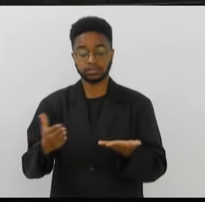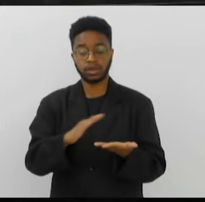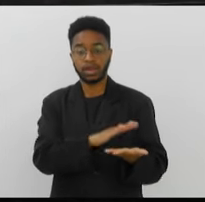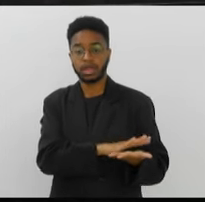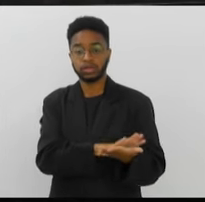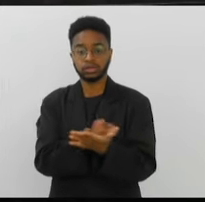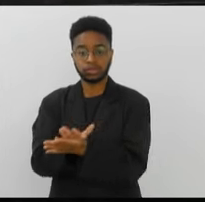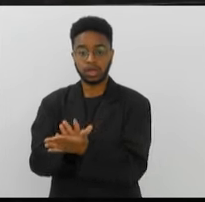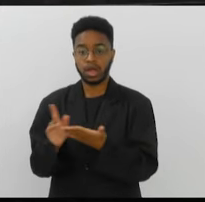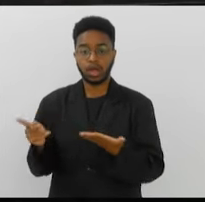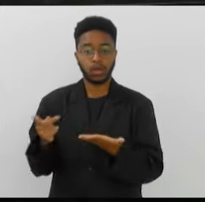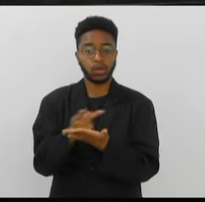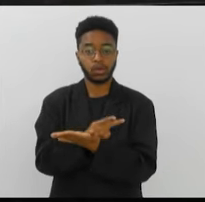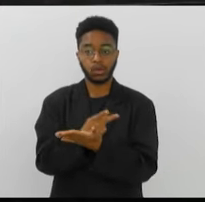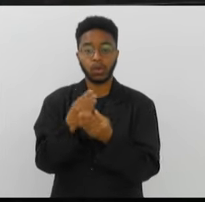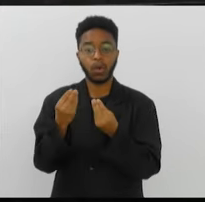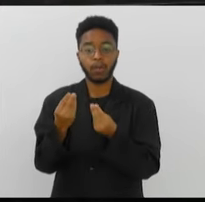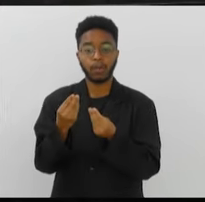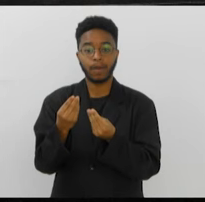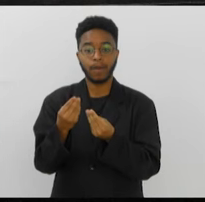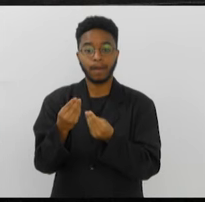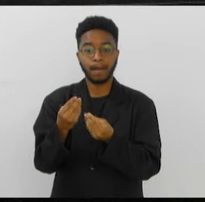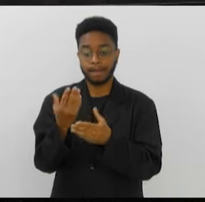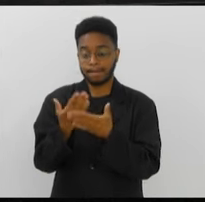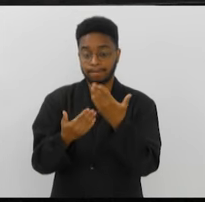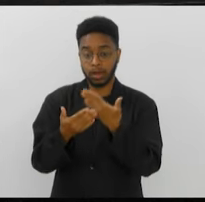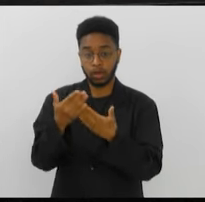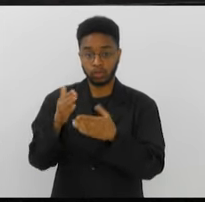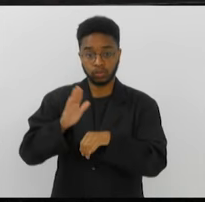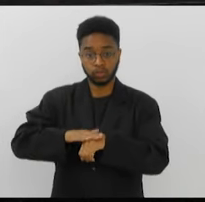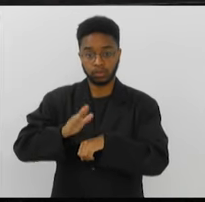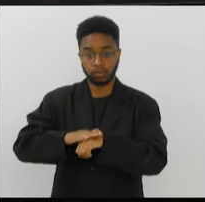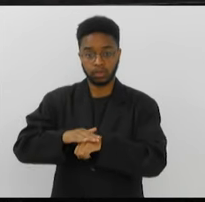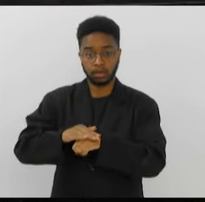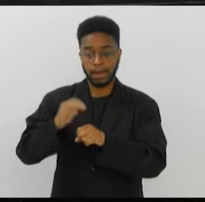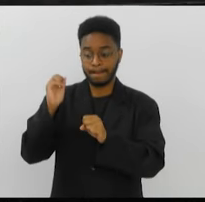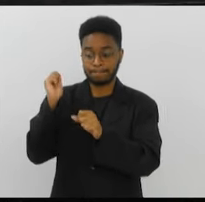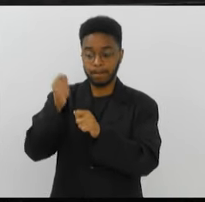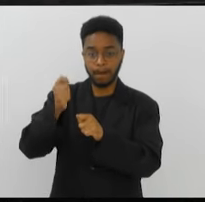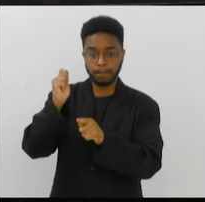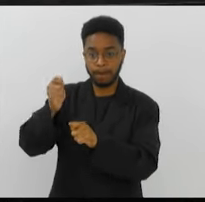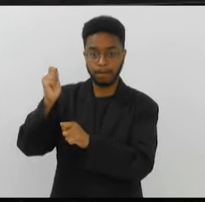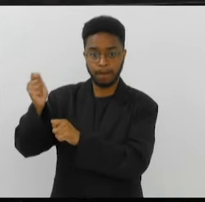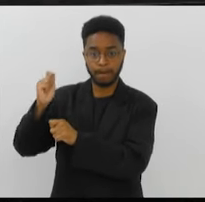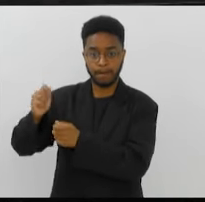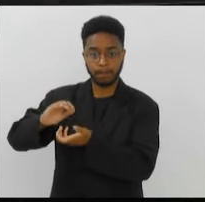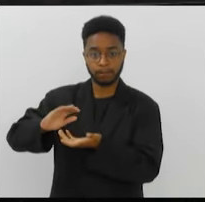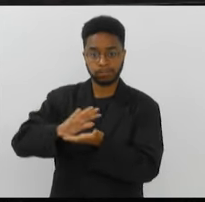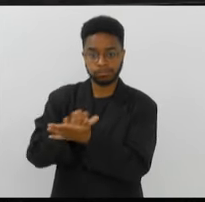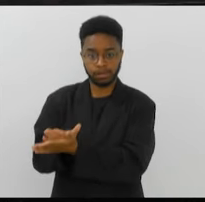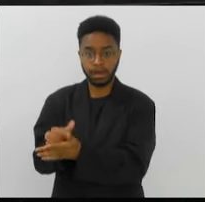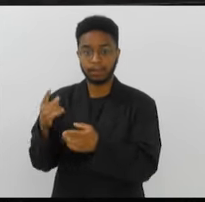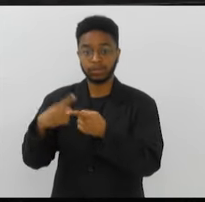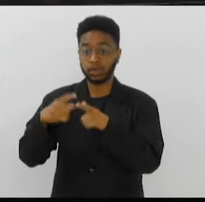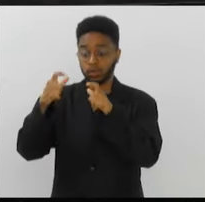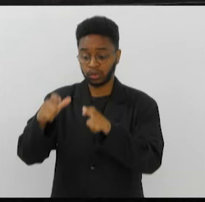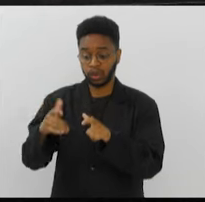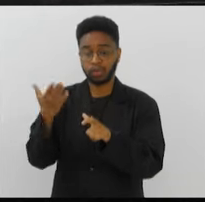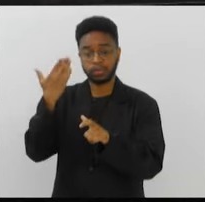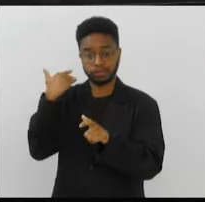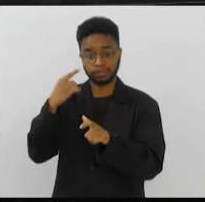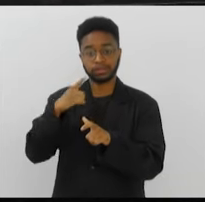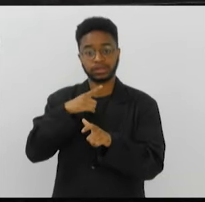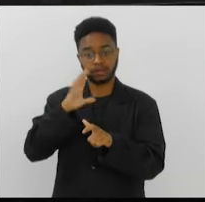feita manual, porque aquele local é um local que já teve um acidente